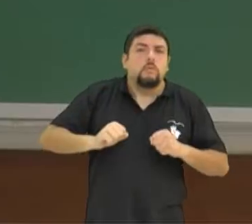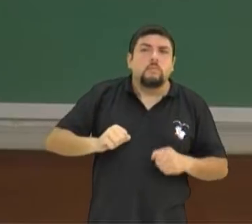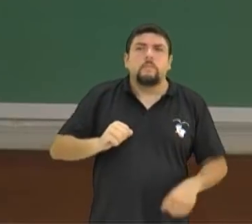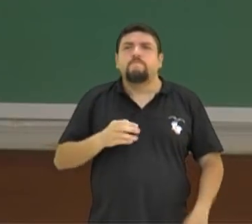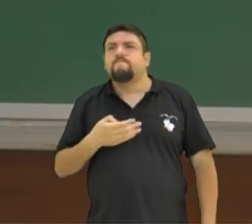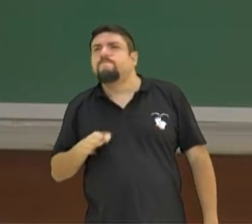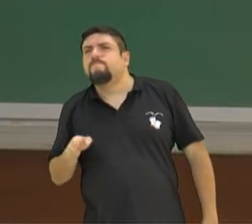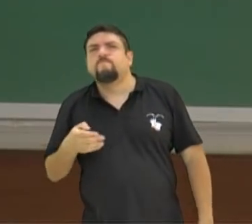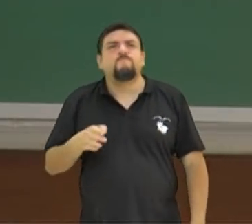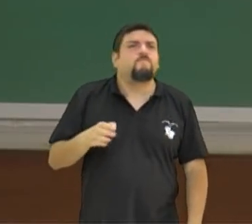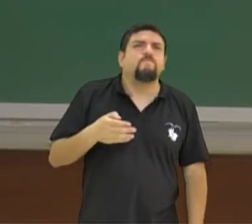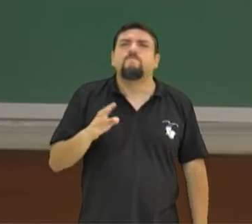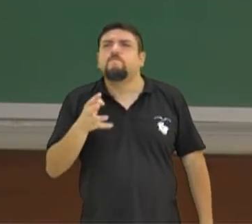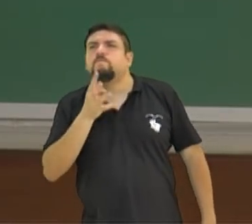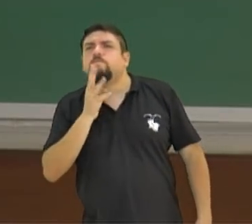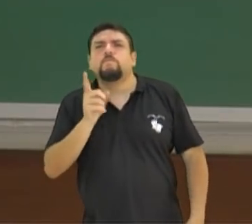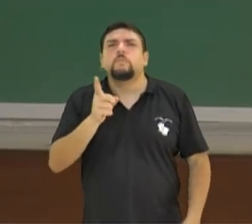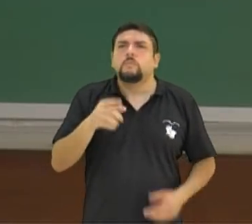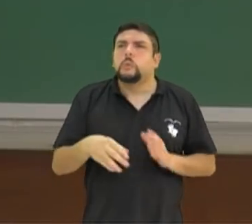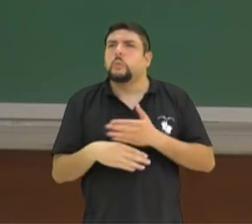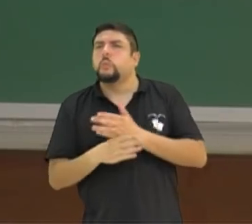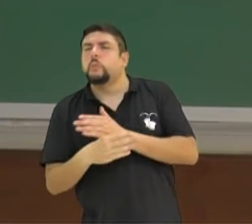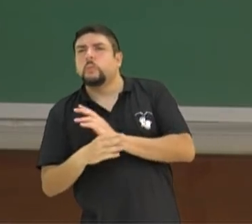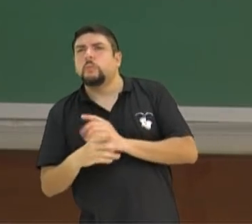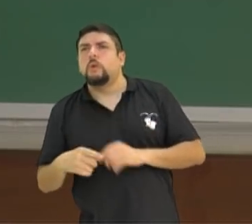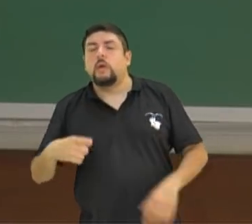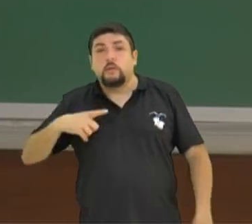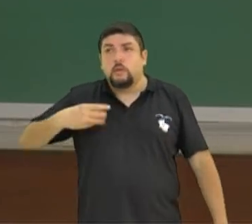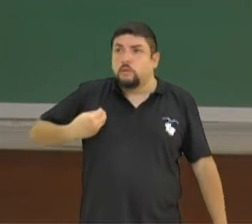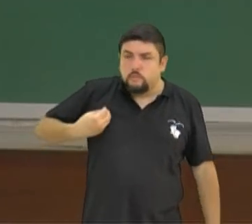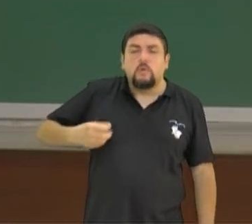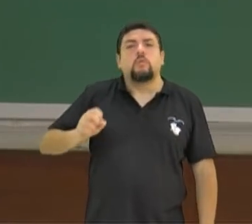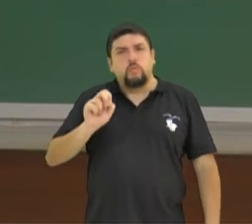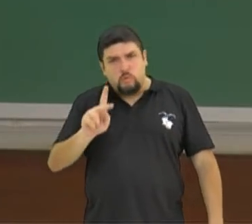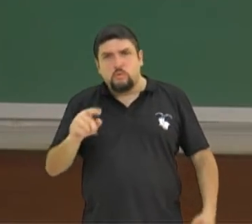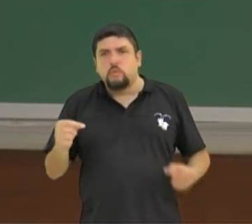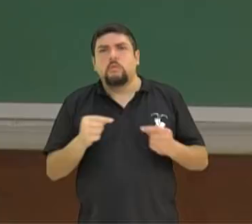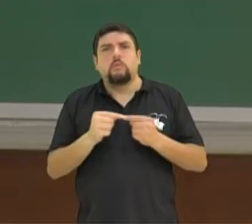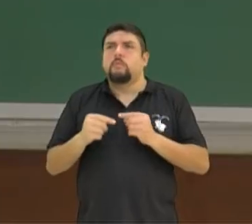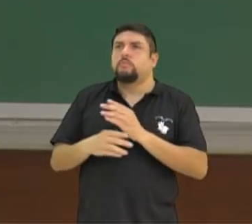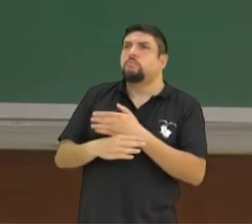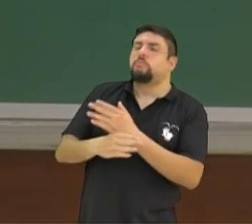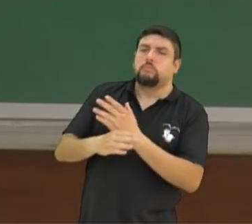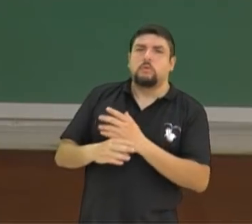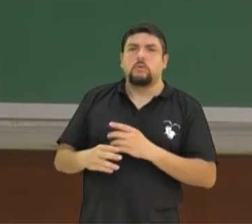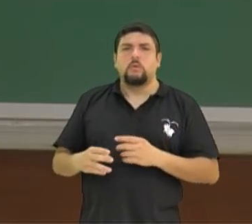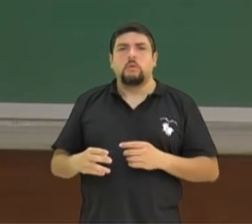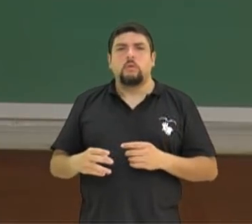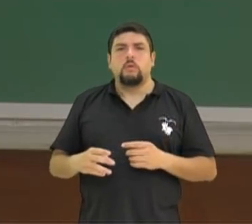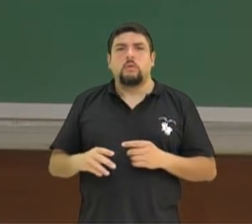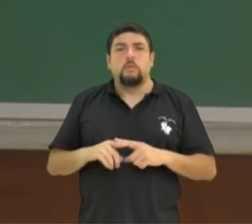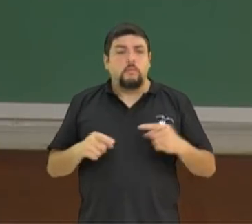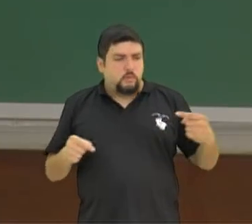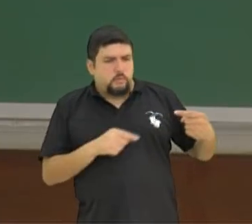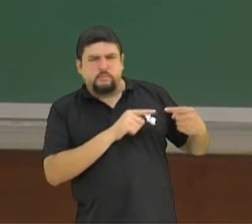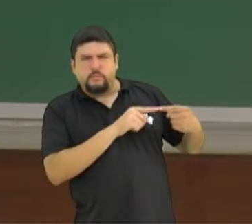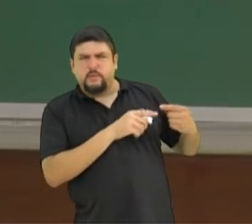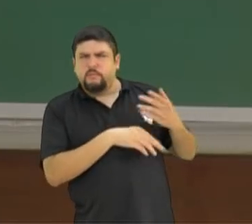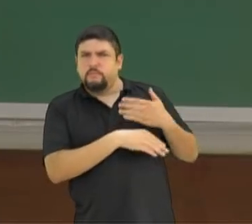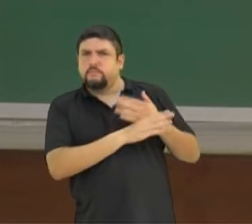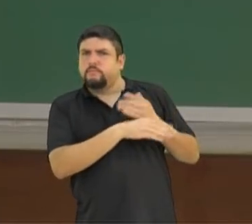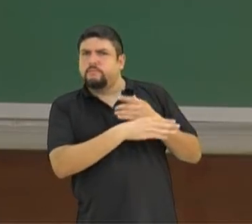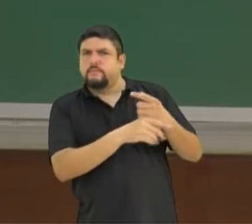animais, seres com vida, né? Então, a gente tem ali essa tirinha